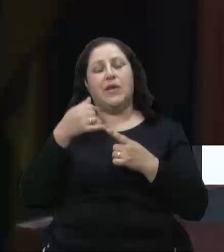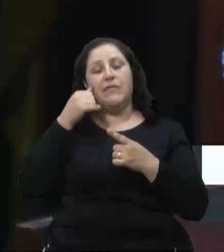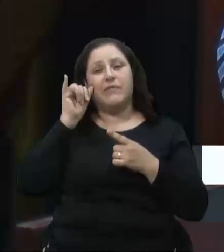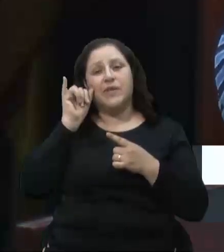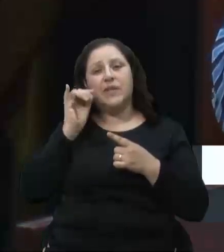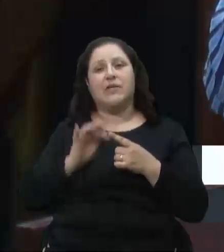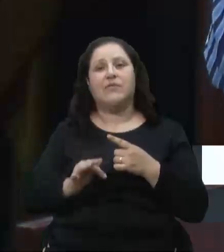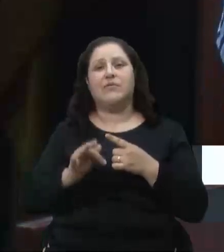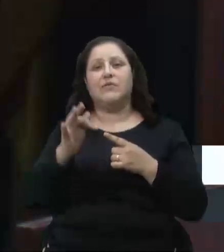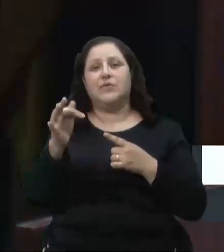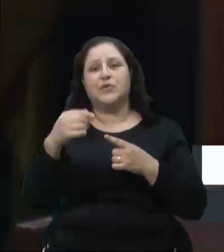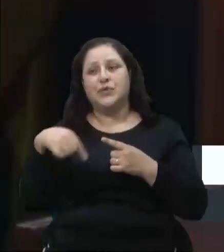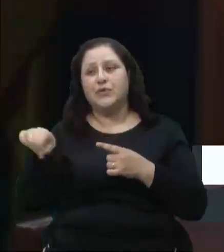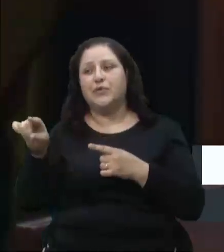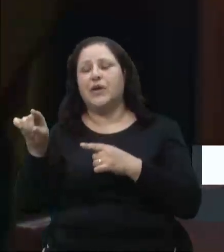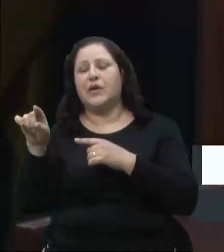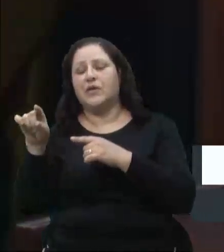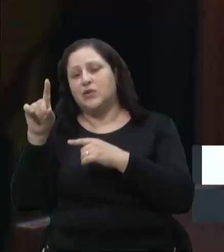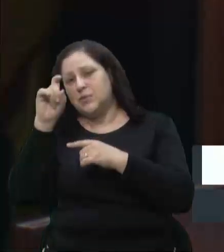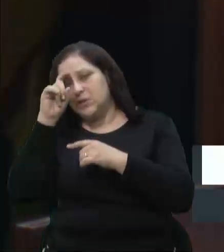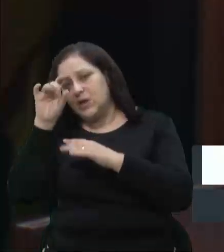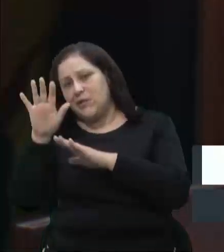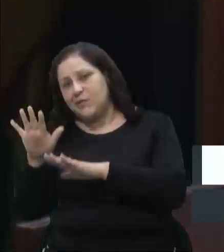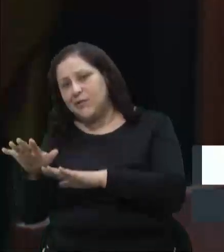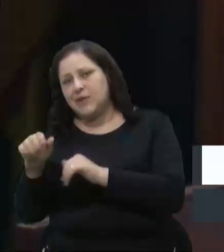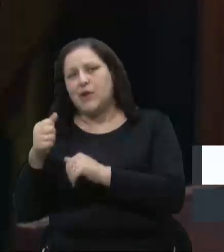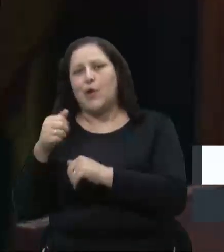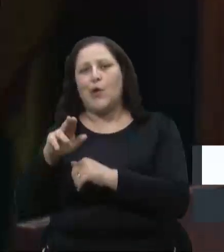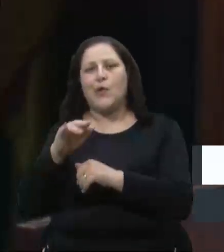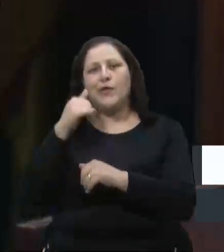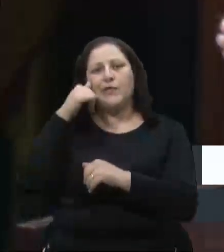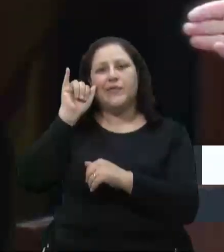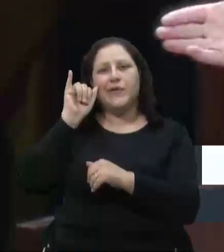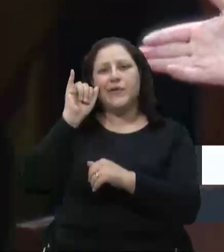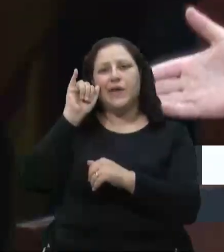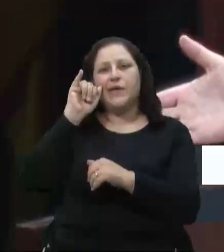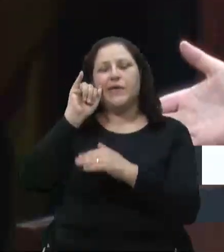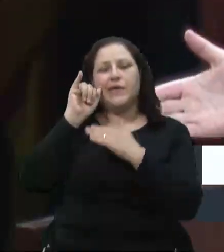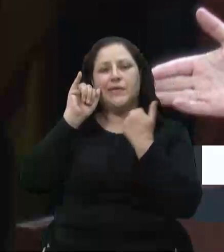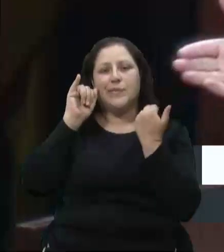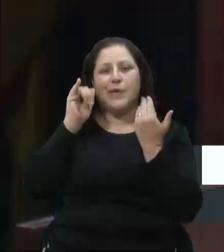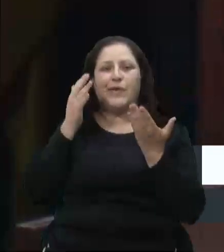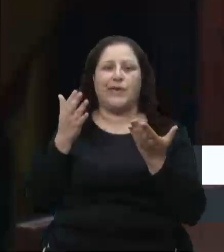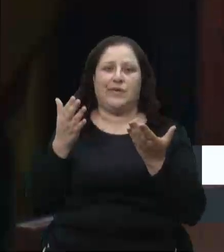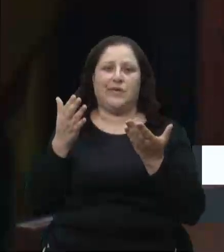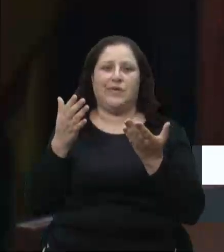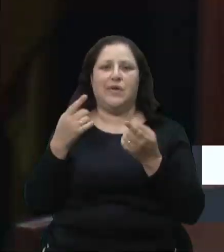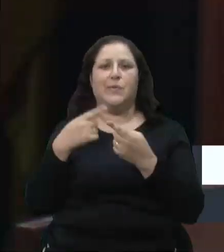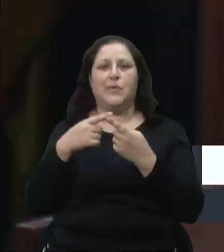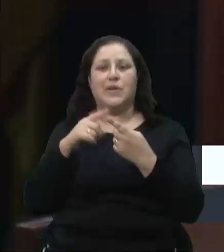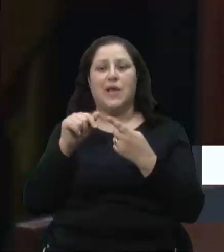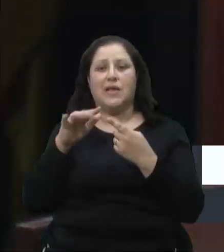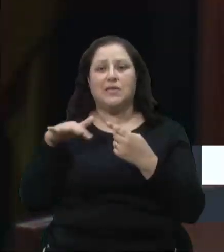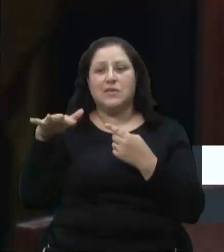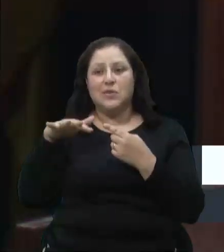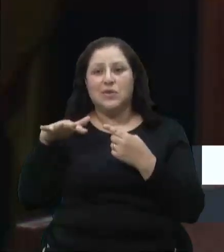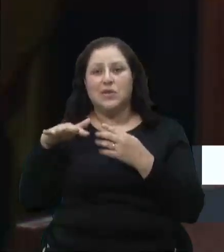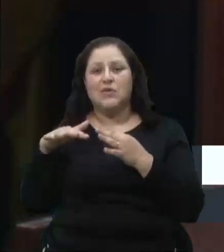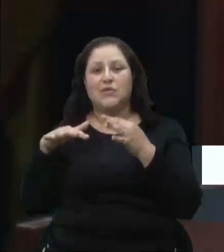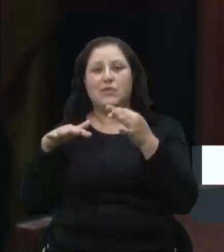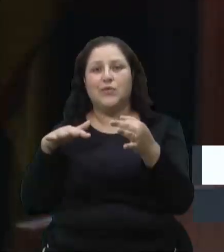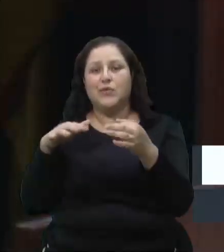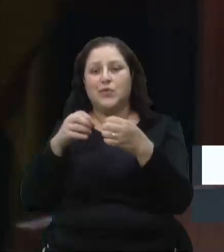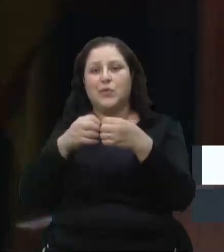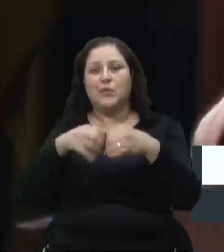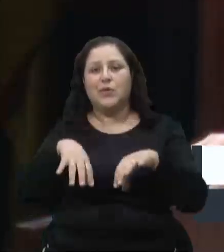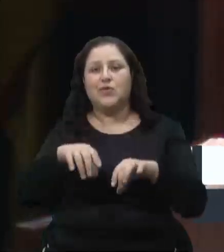frente, vai evitar óbito, vai evitar um monte de situações que acaba caindo aonde? No SUS. No SUS. Então,